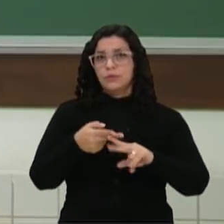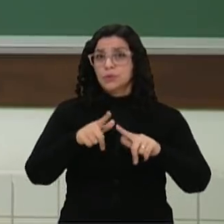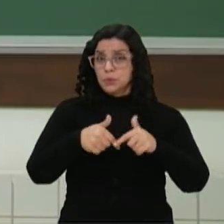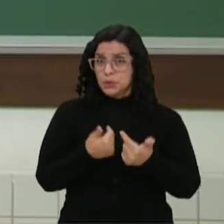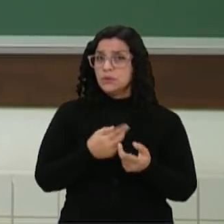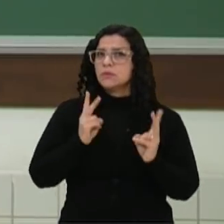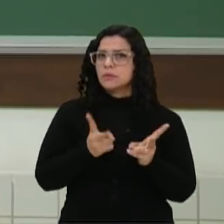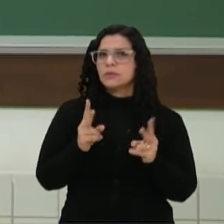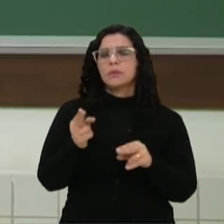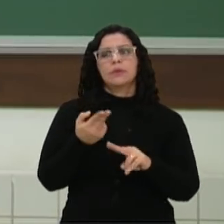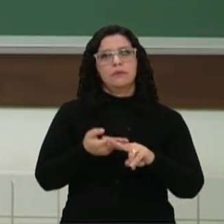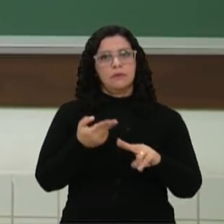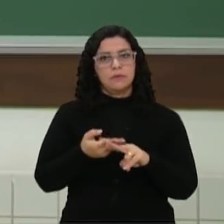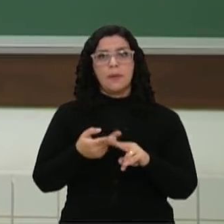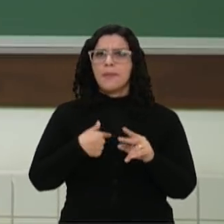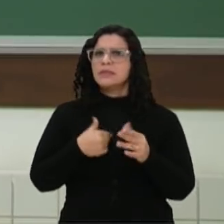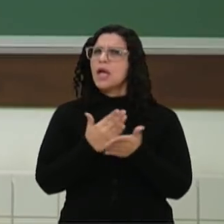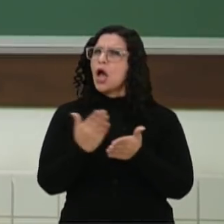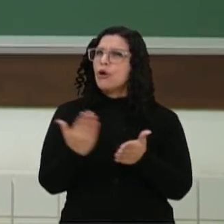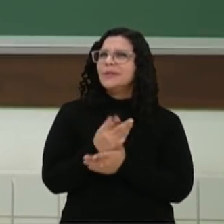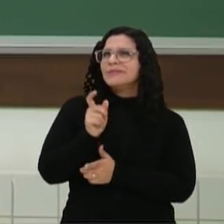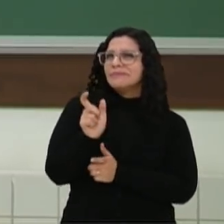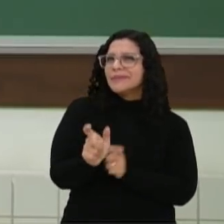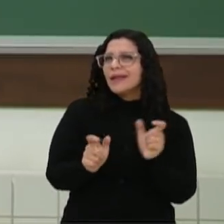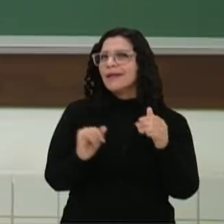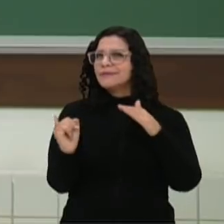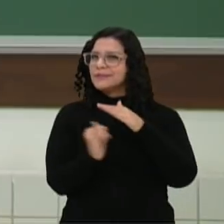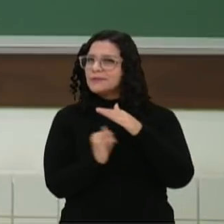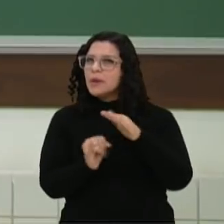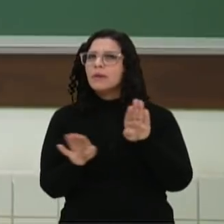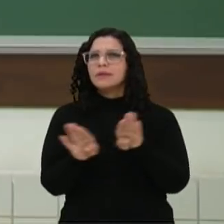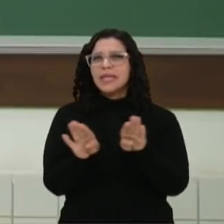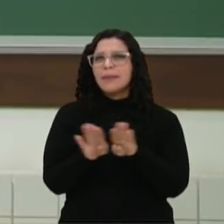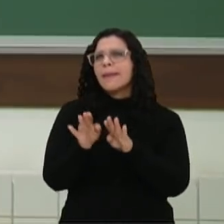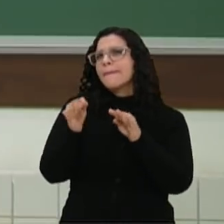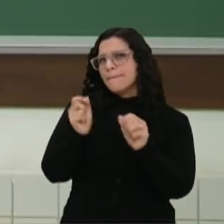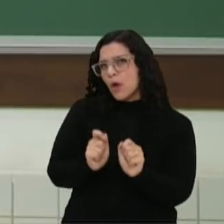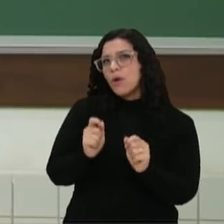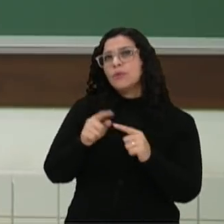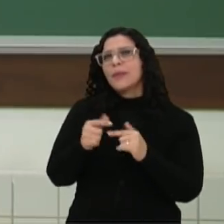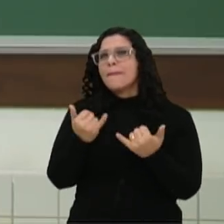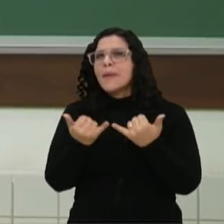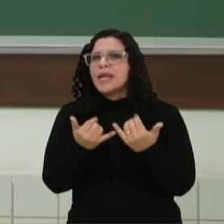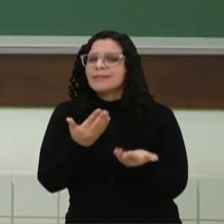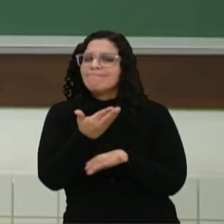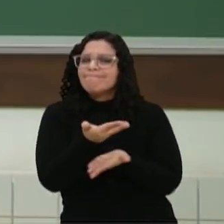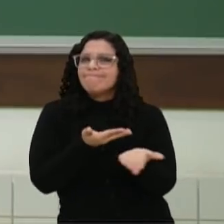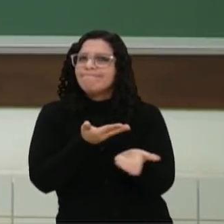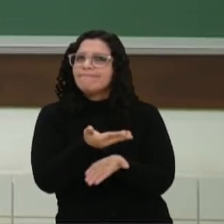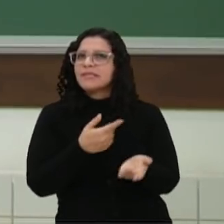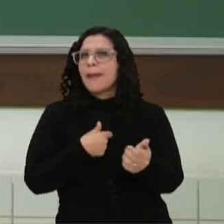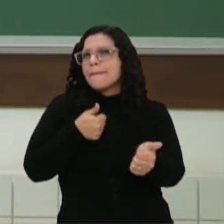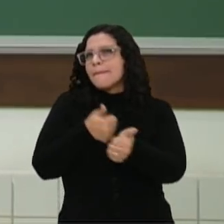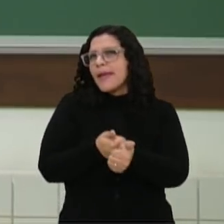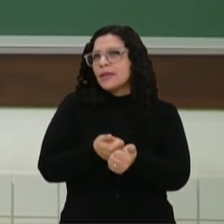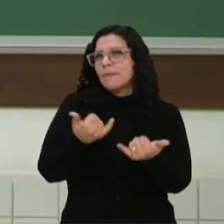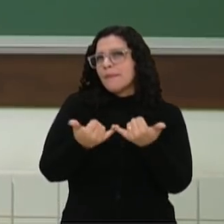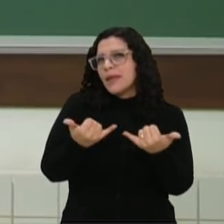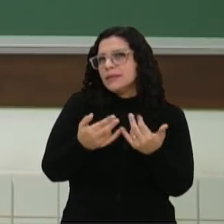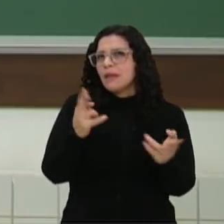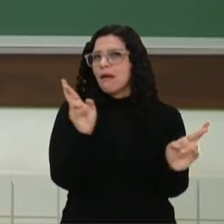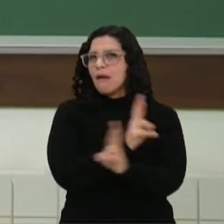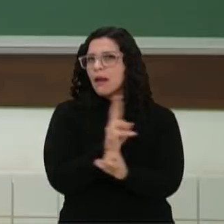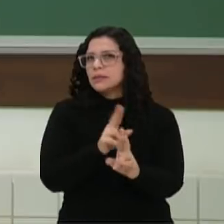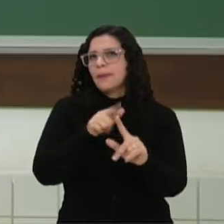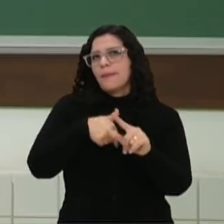predominância formal, mas traços informais fazem parte até para aproximar o leitor, trazer a argumentação mais próxima do leitor. O